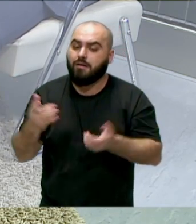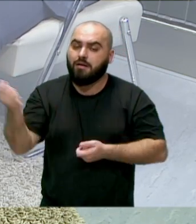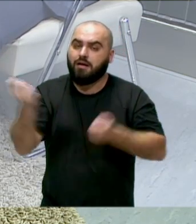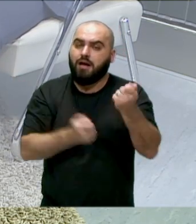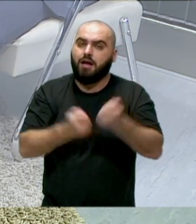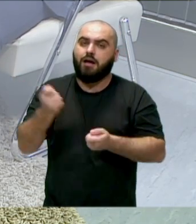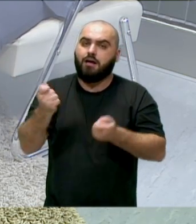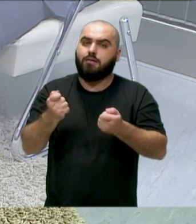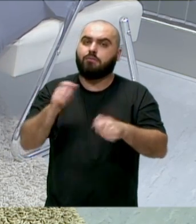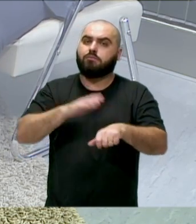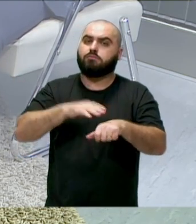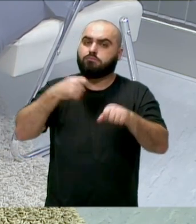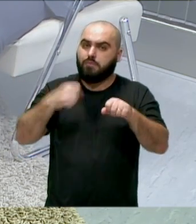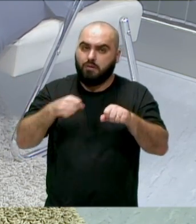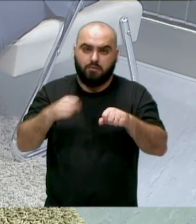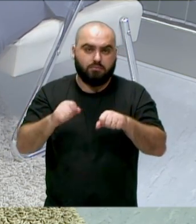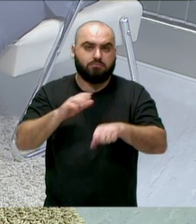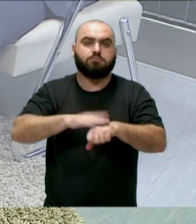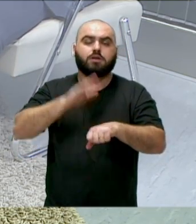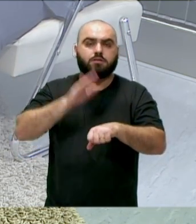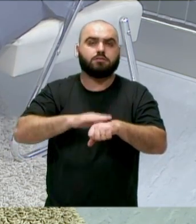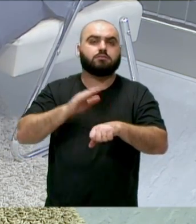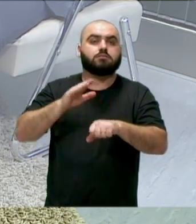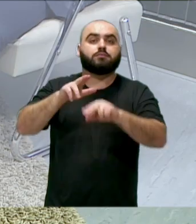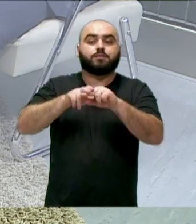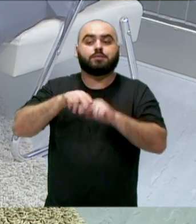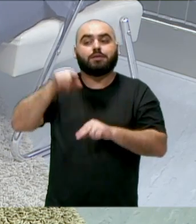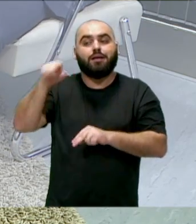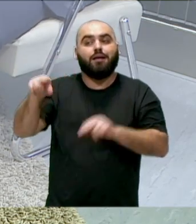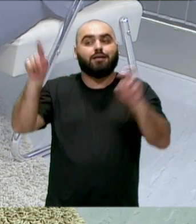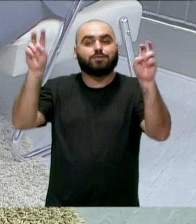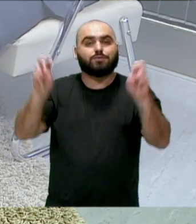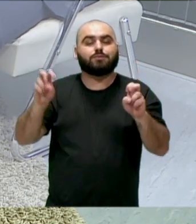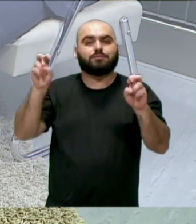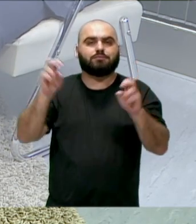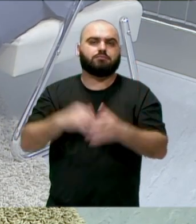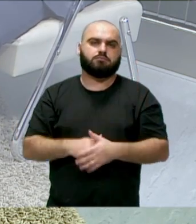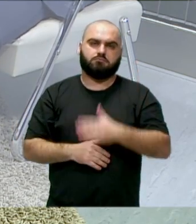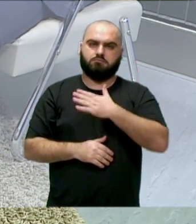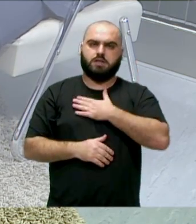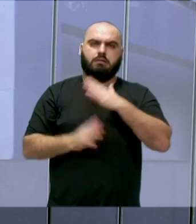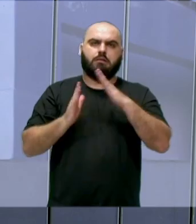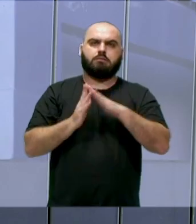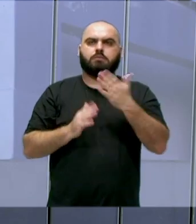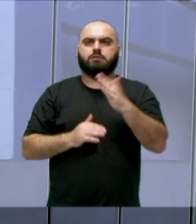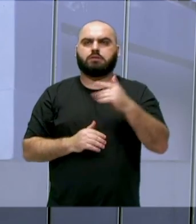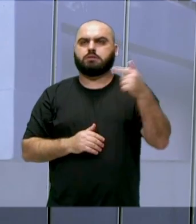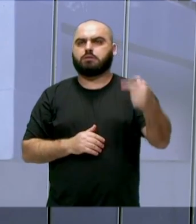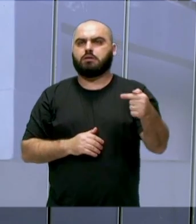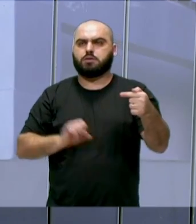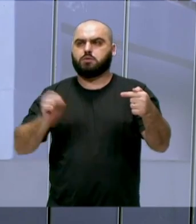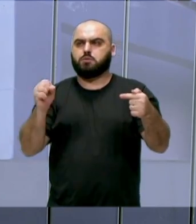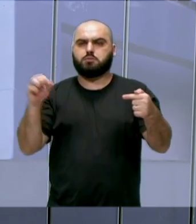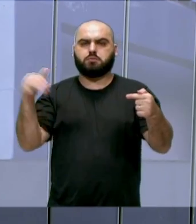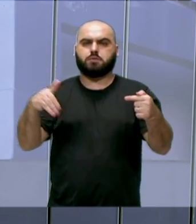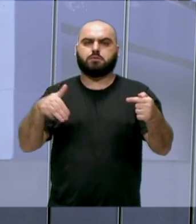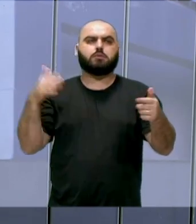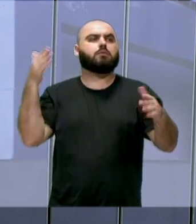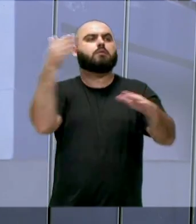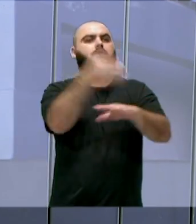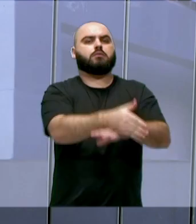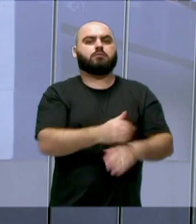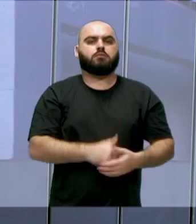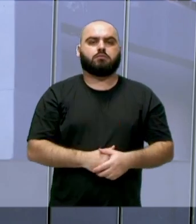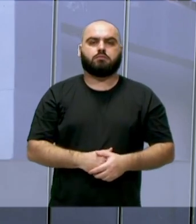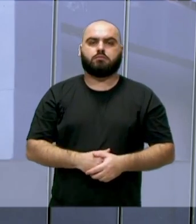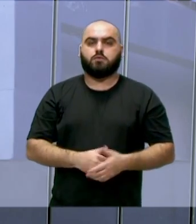automóvel, das motos, aumentou também essa questão de tempo. Eu levava da minha casa em torno de 7 a 8 minutos até o local de trabalho. Hoje eu